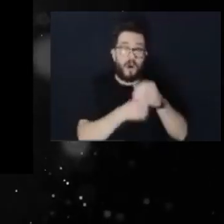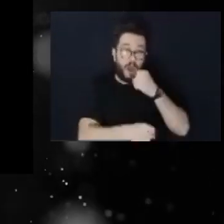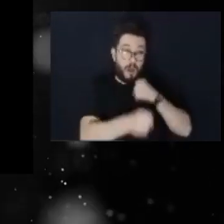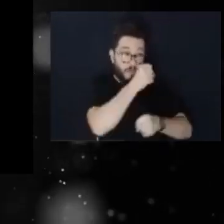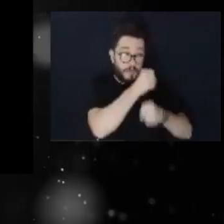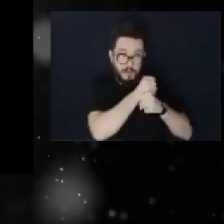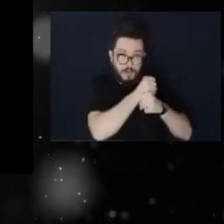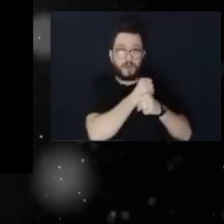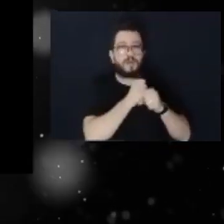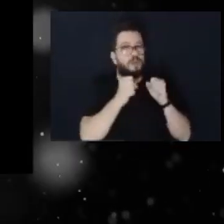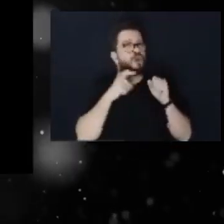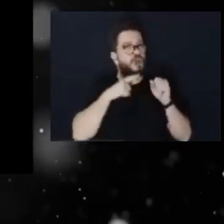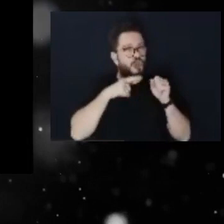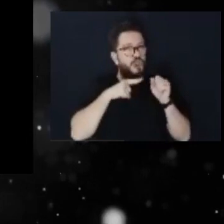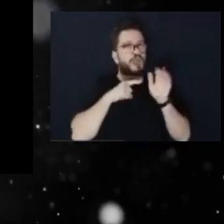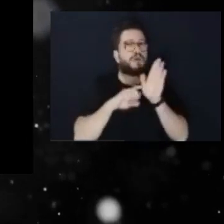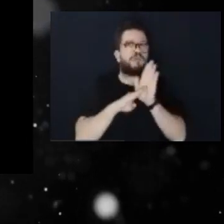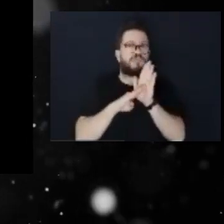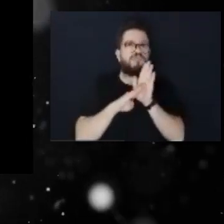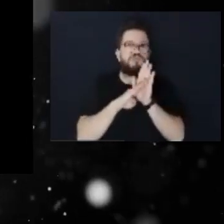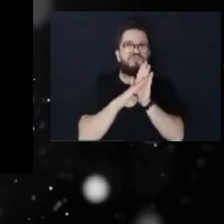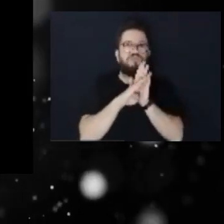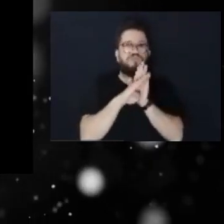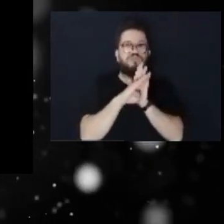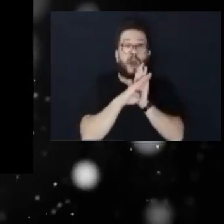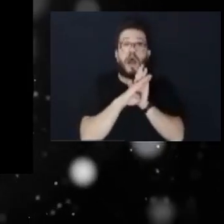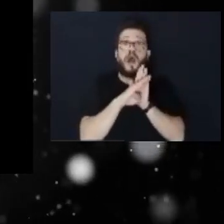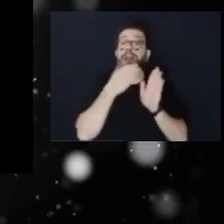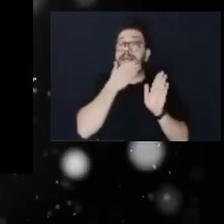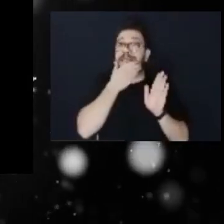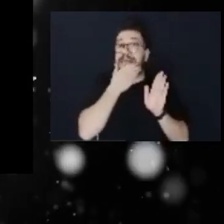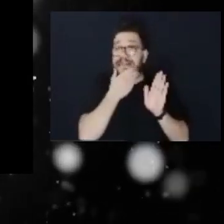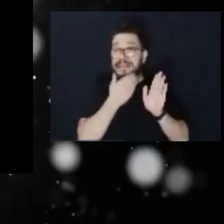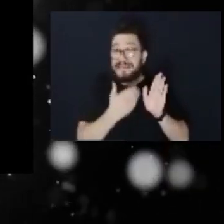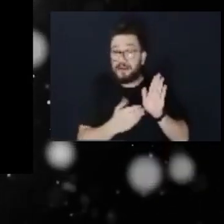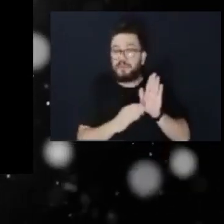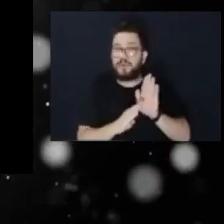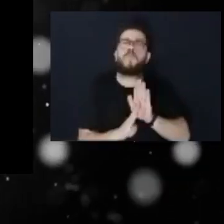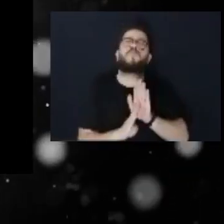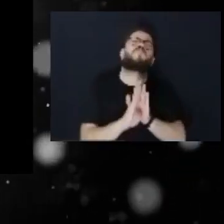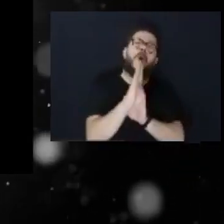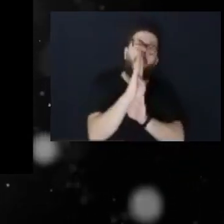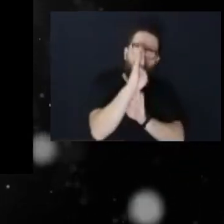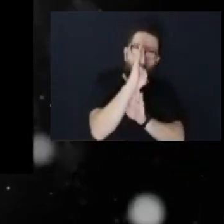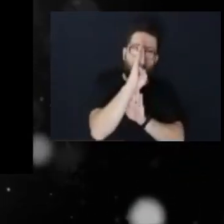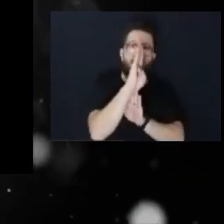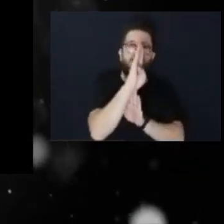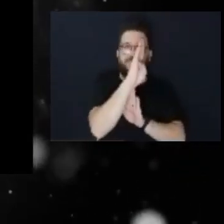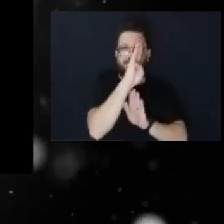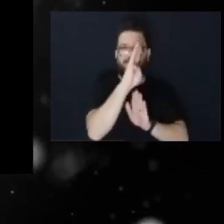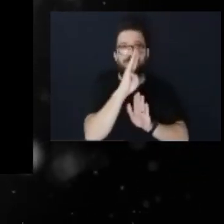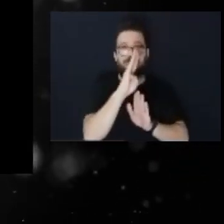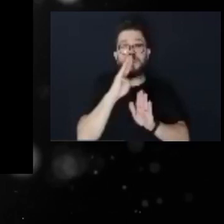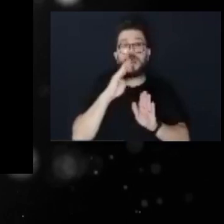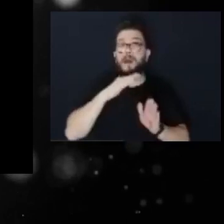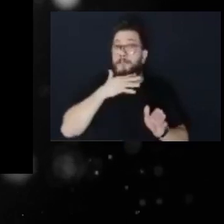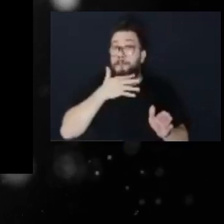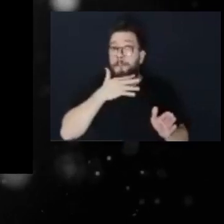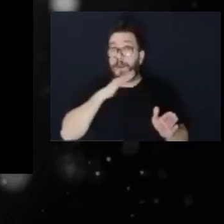constante, atingindo um pico maior em dezembro, né? E apenas em março, o índice de mobilidade